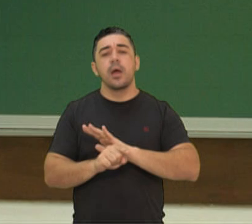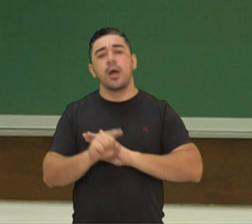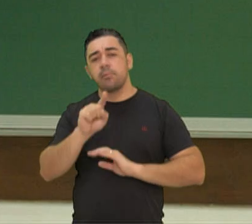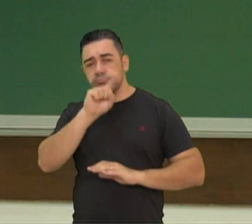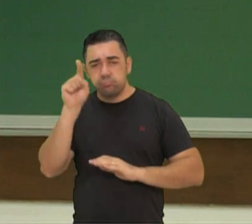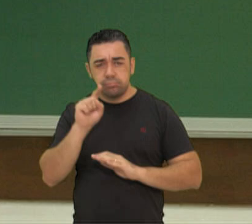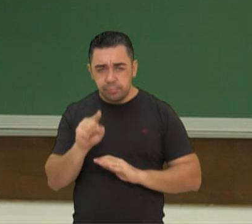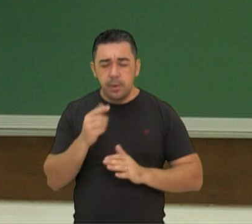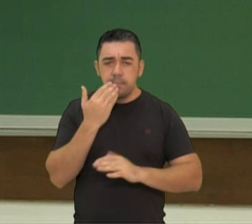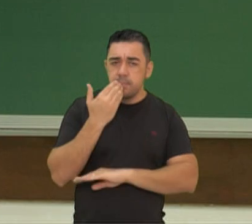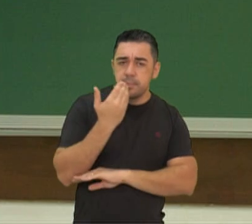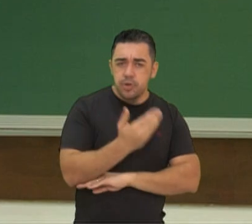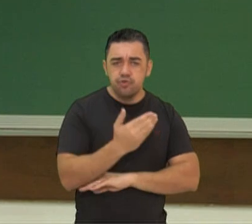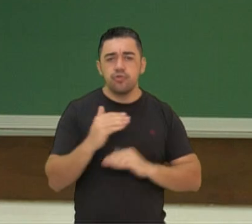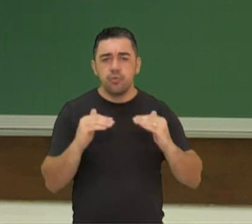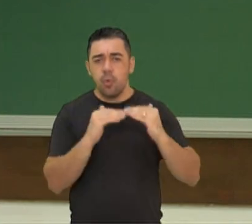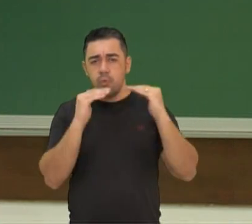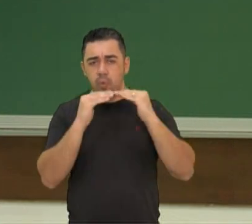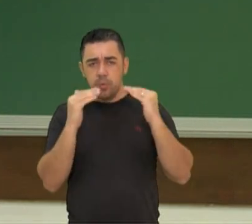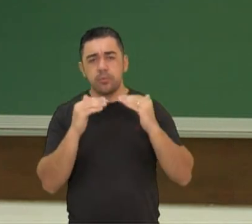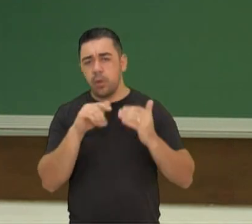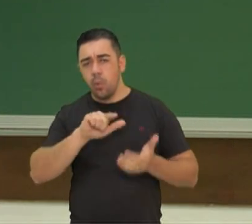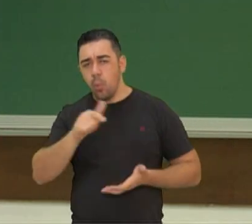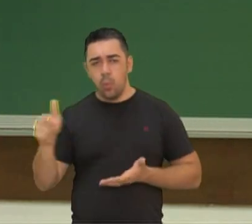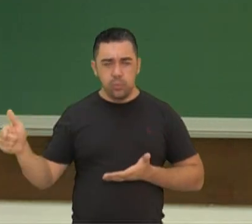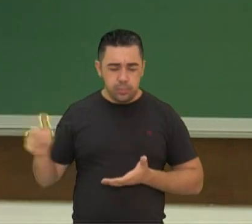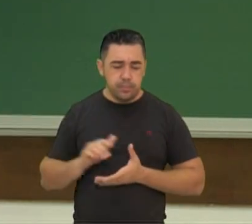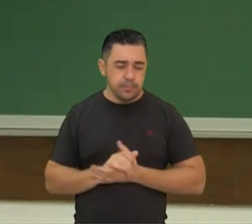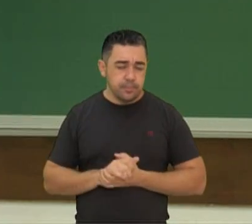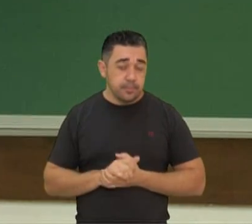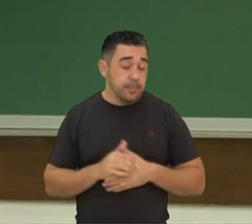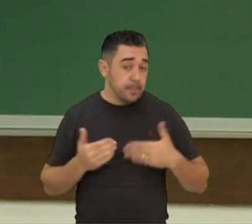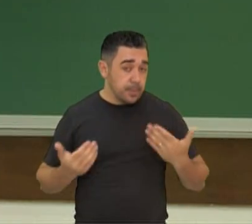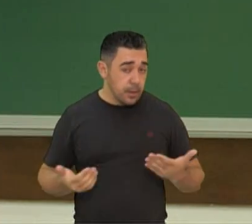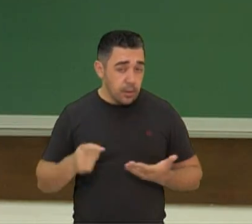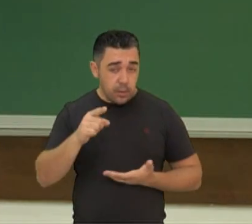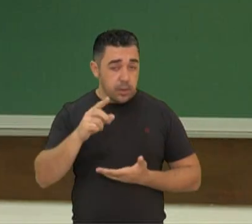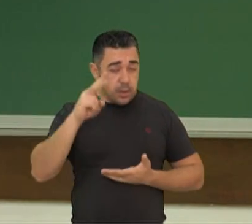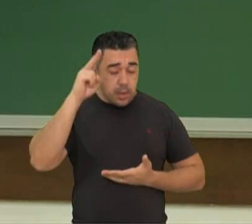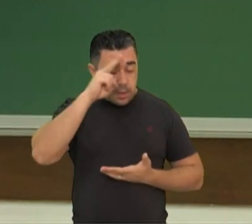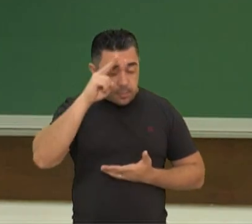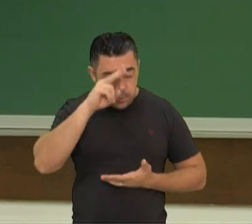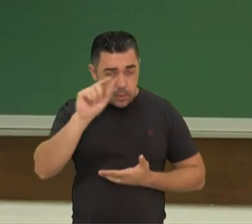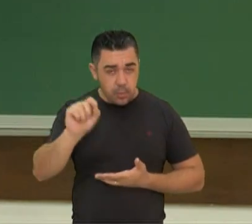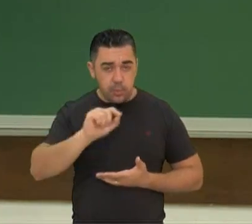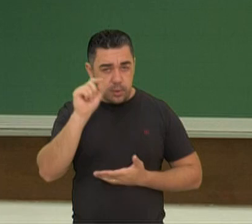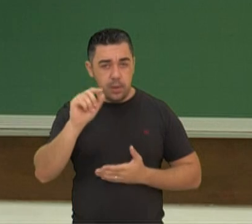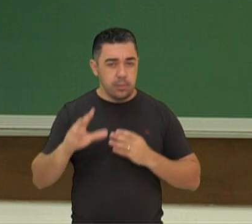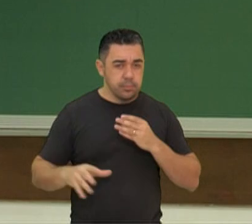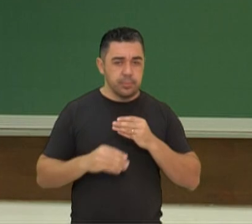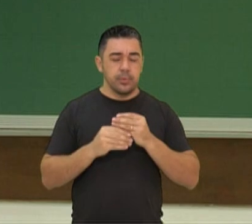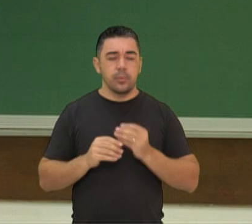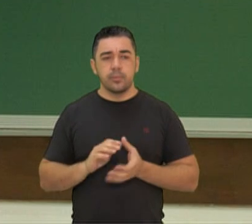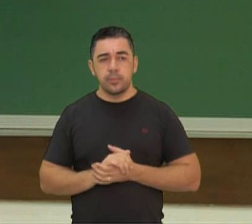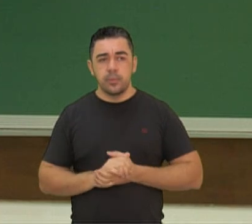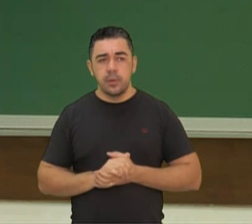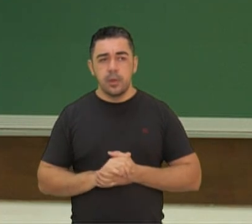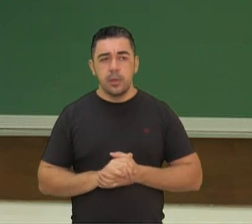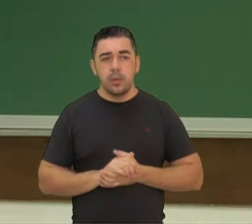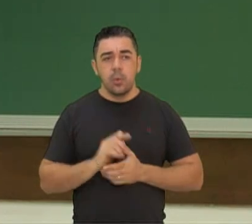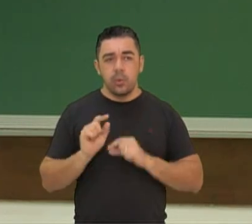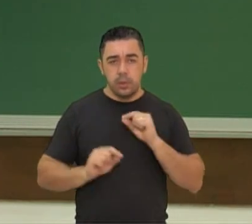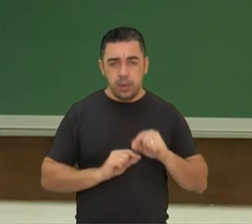exclamar, pedir, concordar, entre outros. Tá? Então, só para relembrar aqui, vamos fazer uma releitura. Os verbos